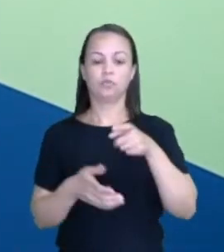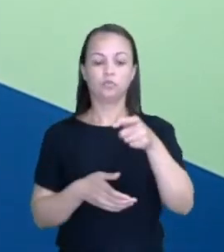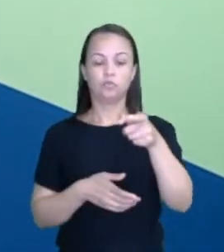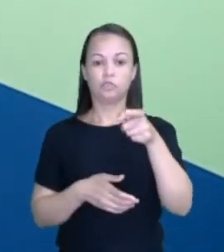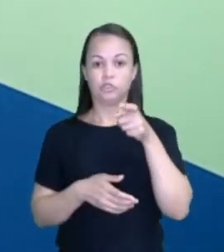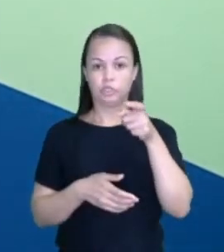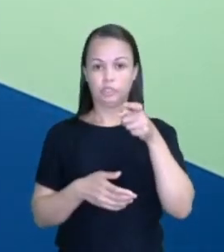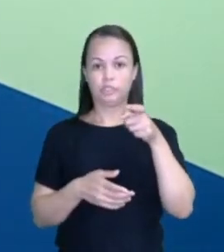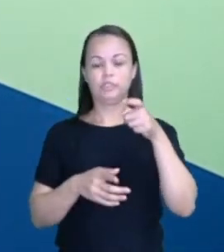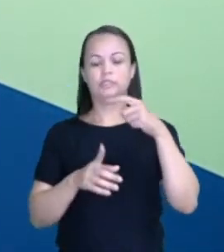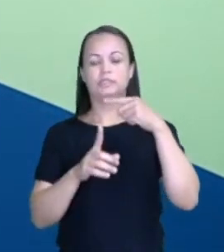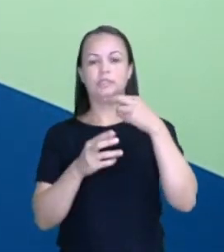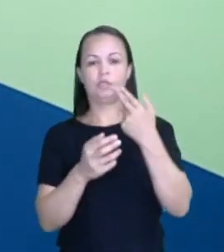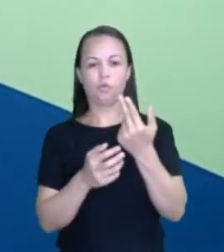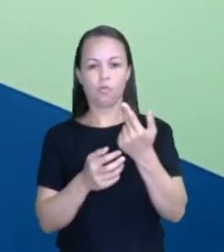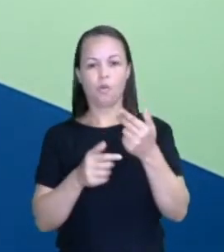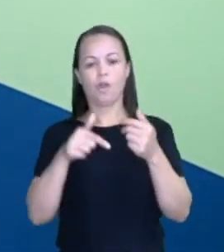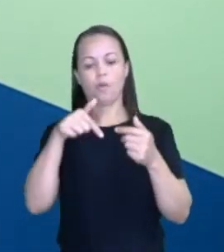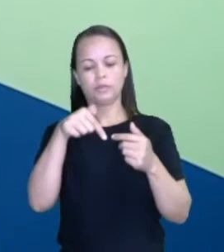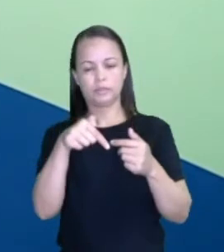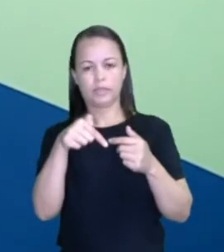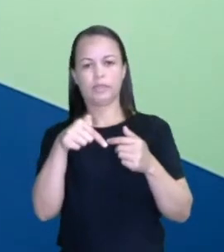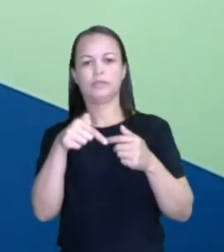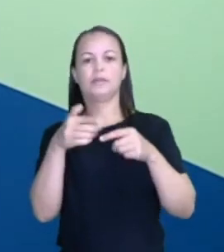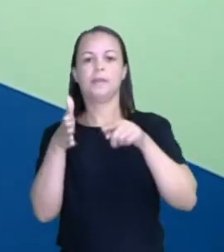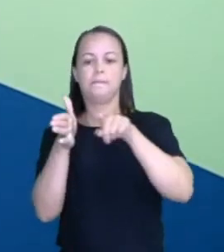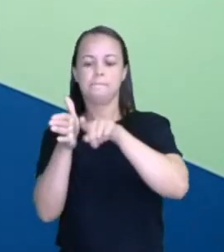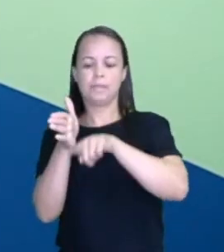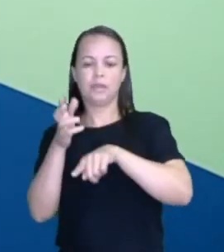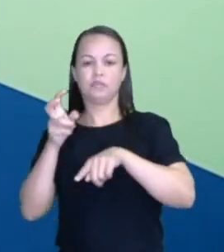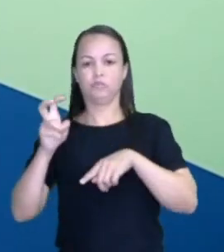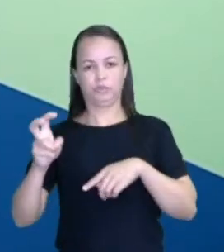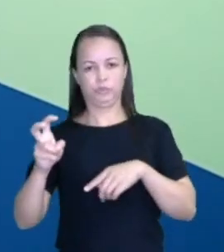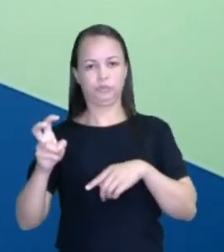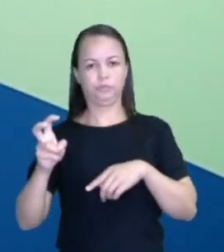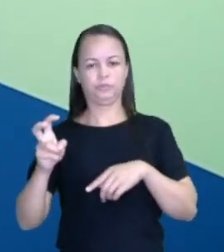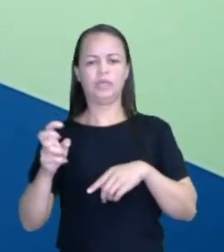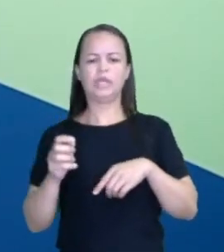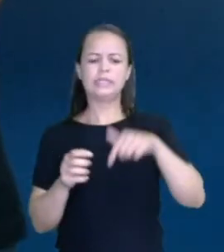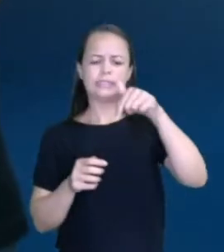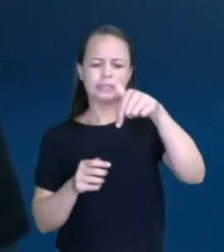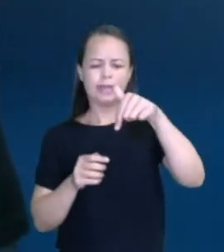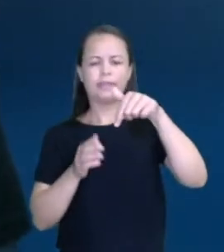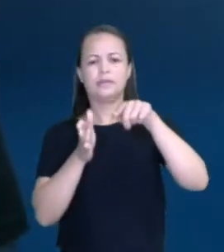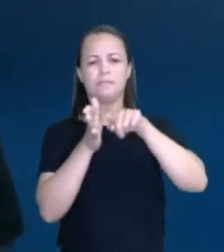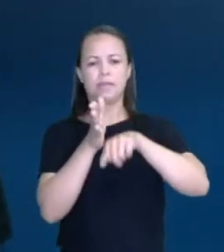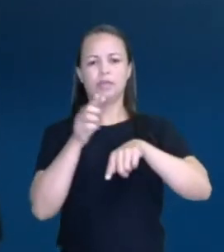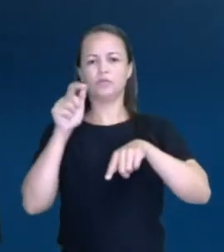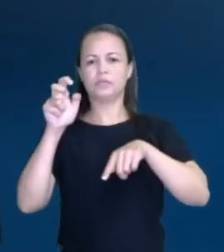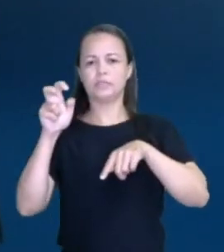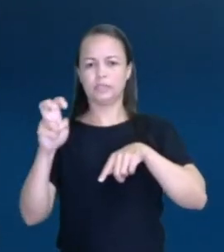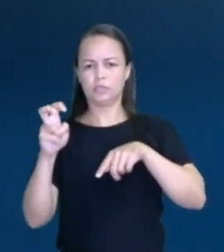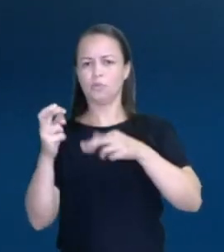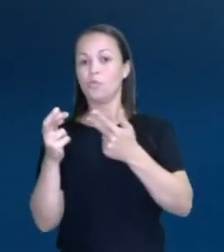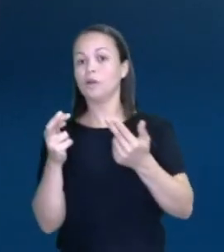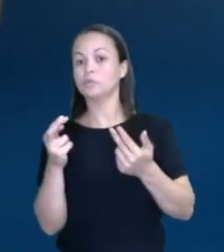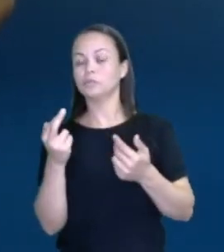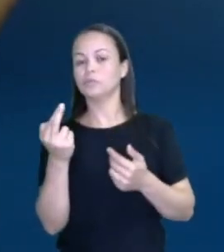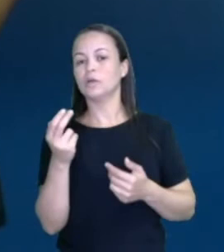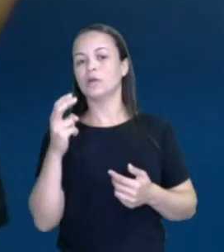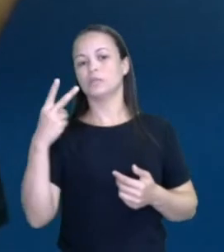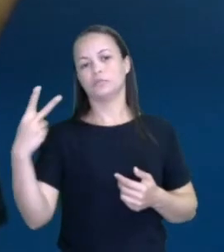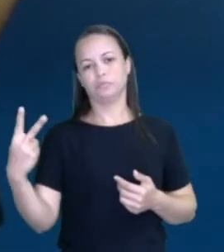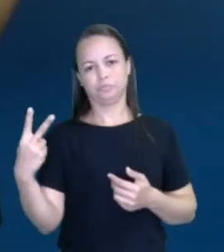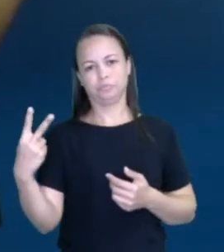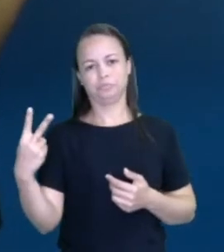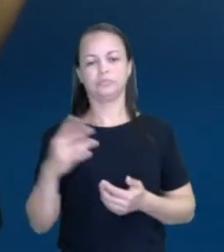x igual a quem? 7 menos 5. E 7 menos 5 dá quanto? 2. Ou